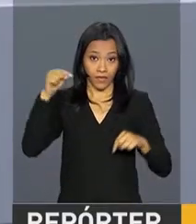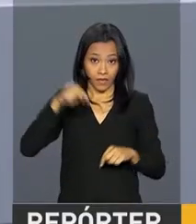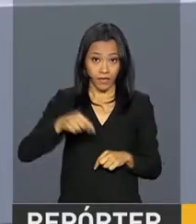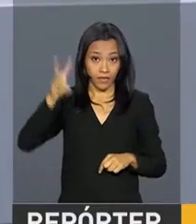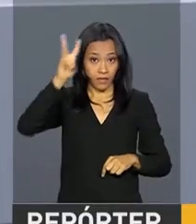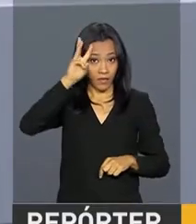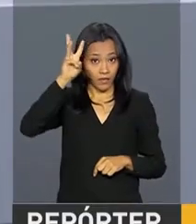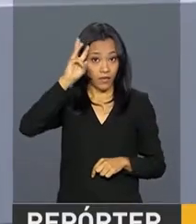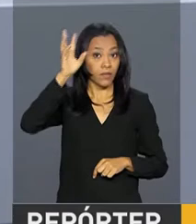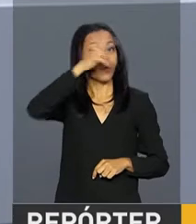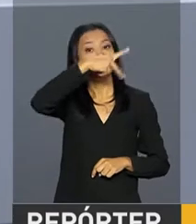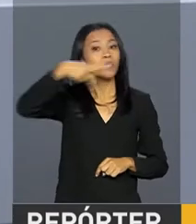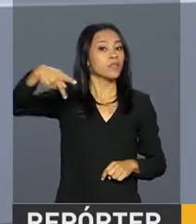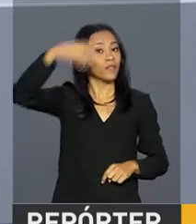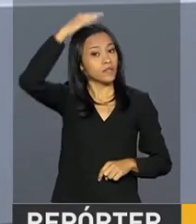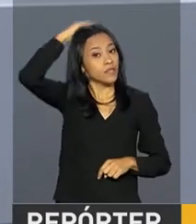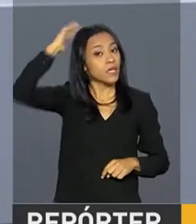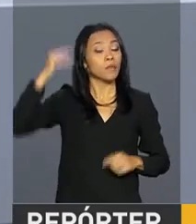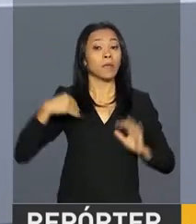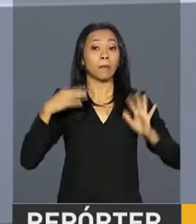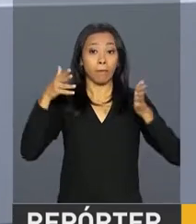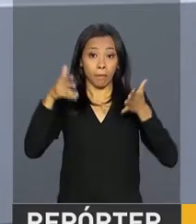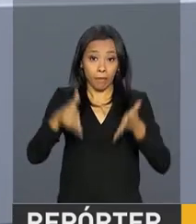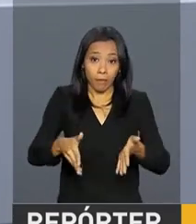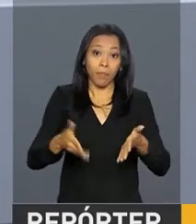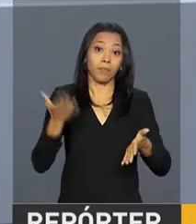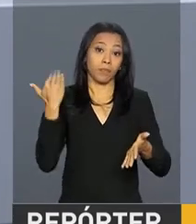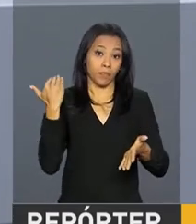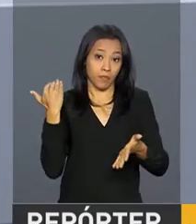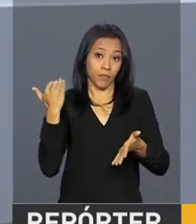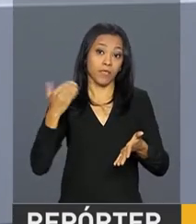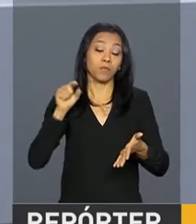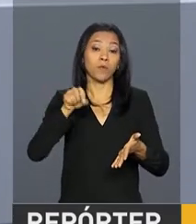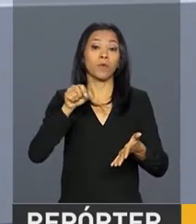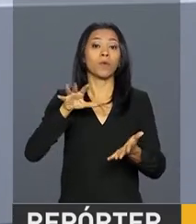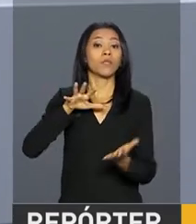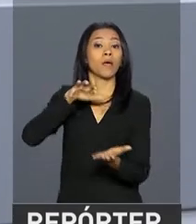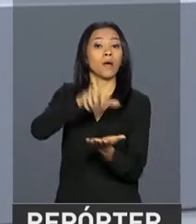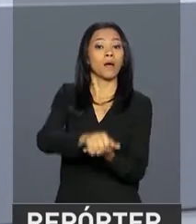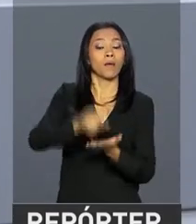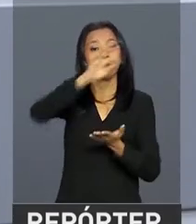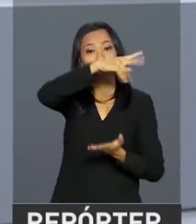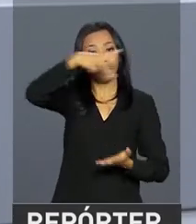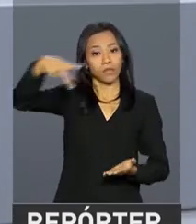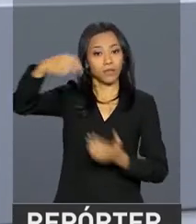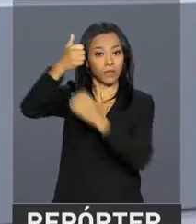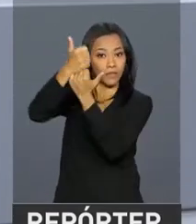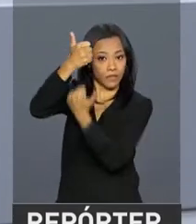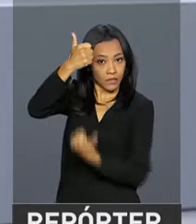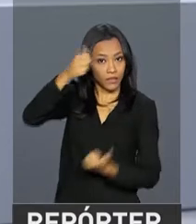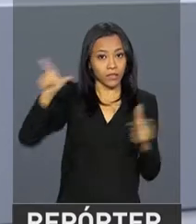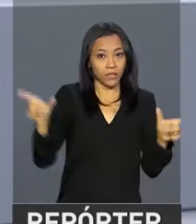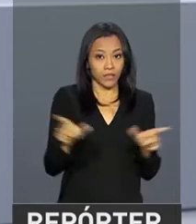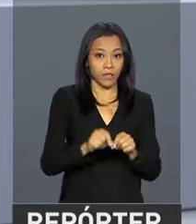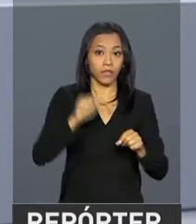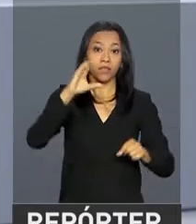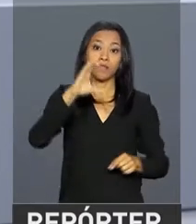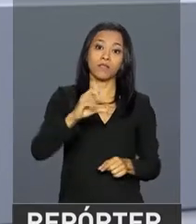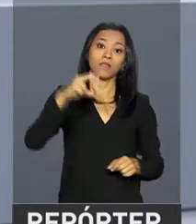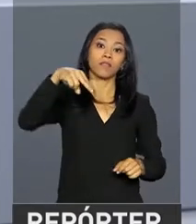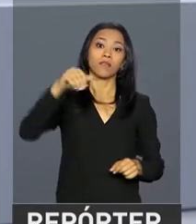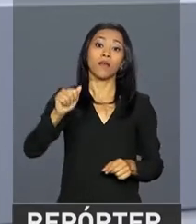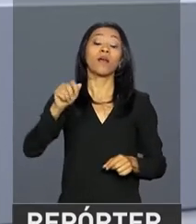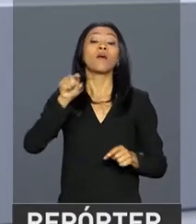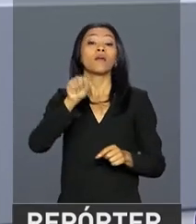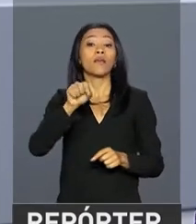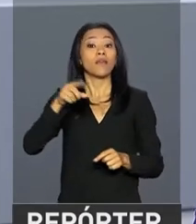terça-feira, o presidente Michel Temer participou da posse do presidente da Confederação Nacional da Agricultura, João Martins. Temer destacou o papel da